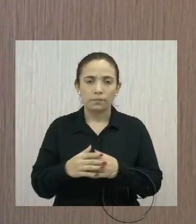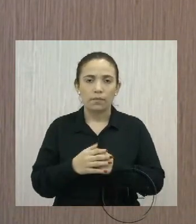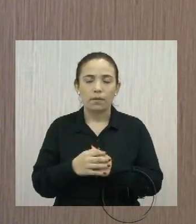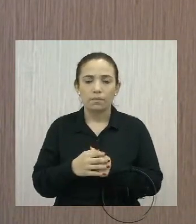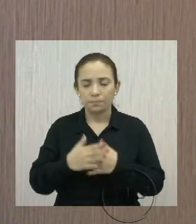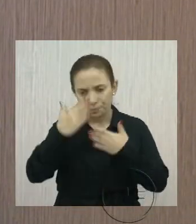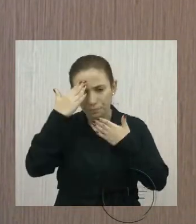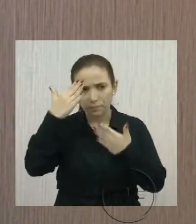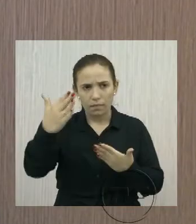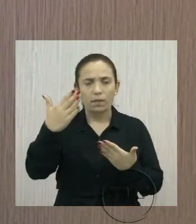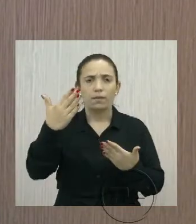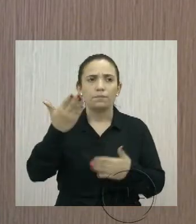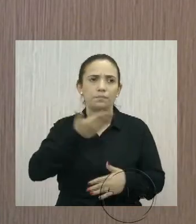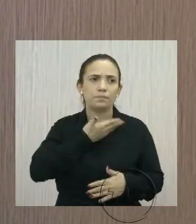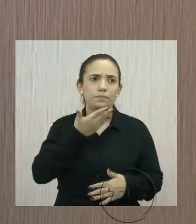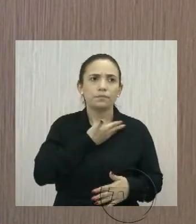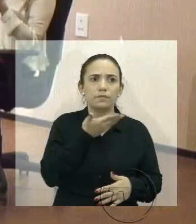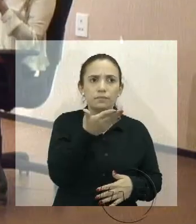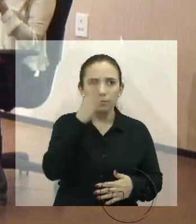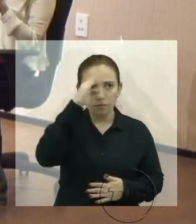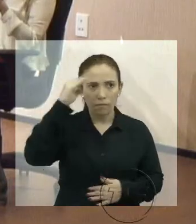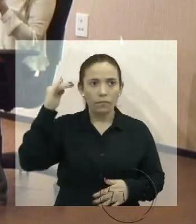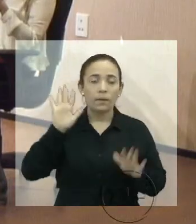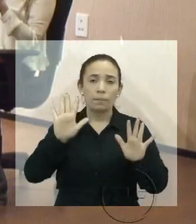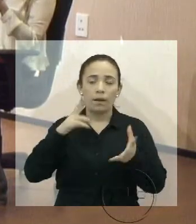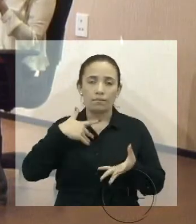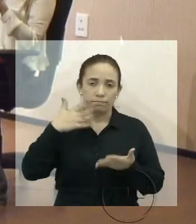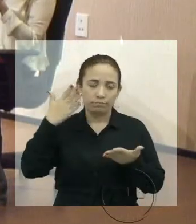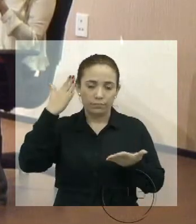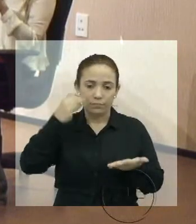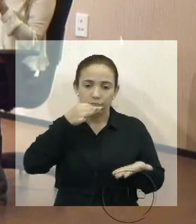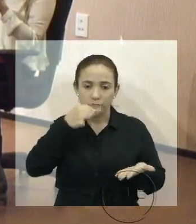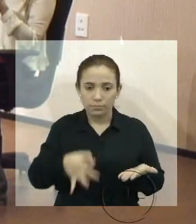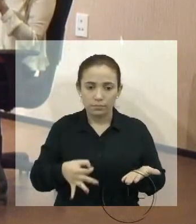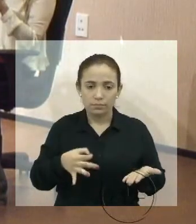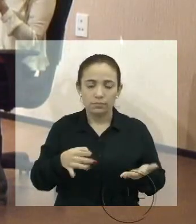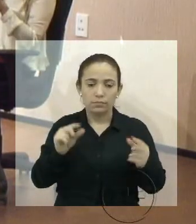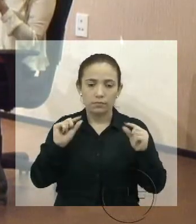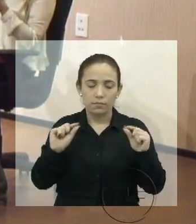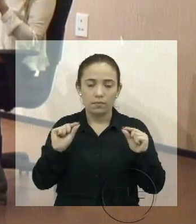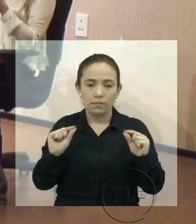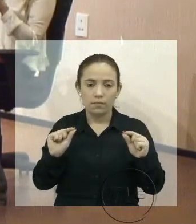Muito obrigado, meu colega. Mas assim, eu entendi que a sugestão